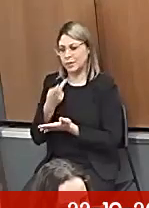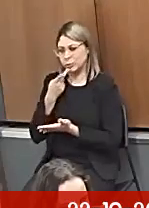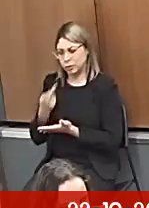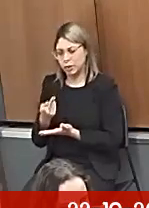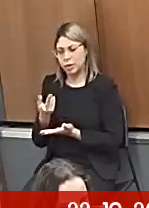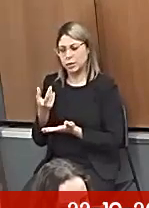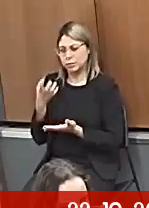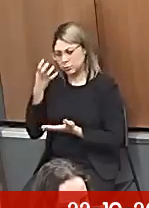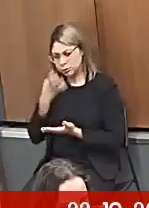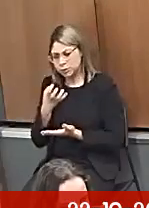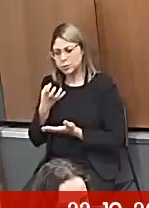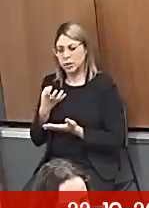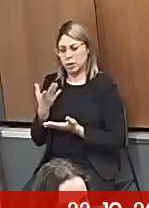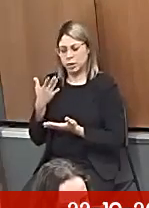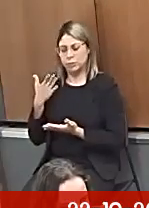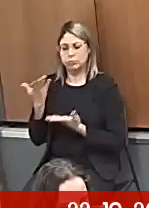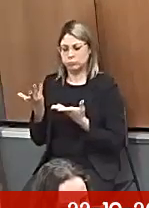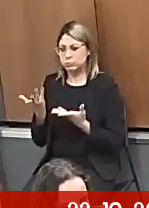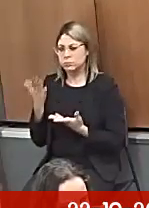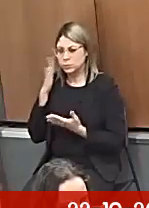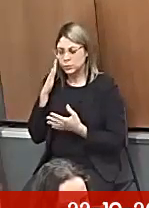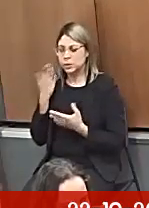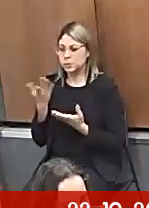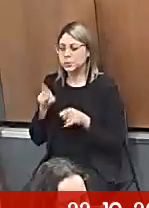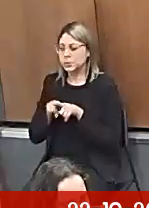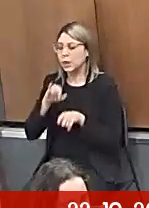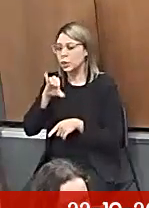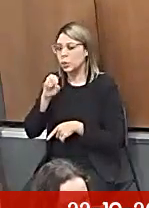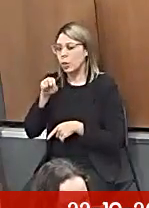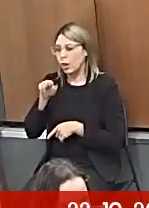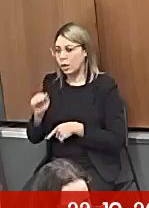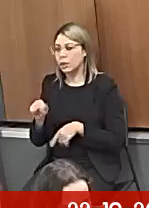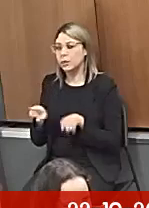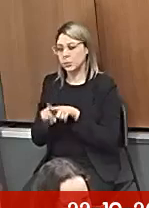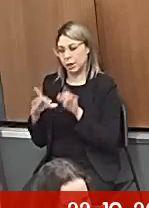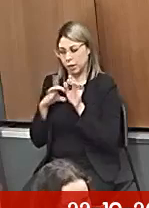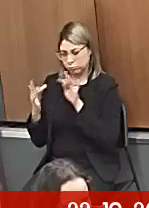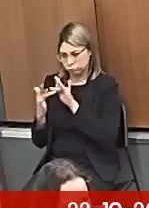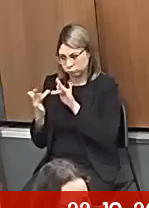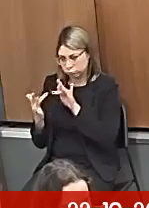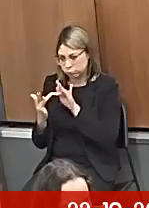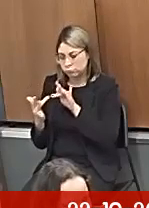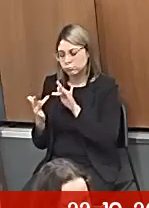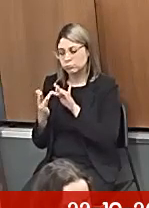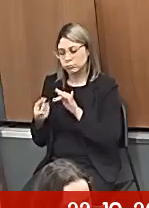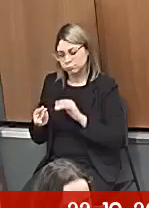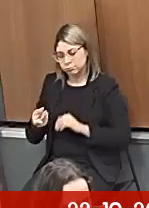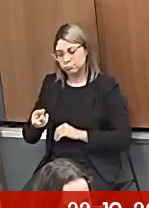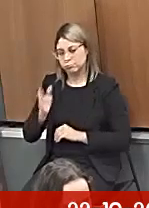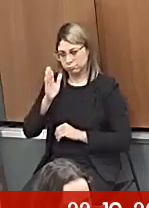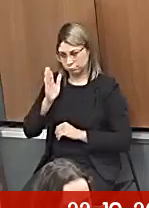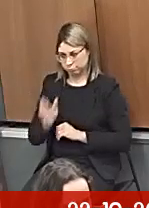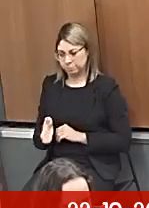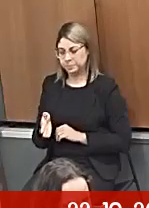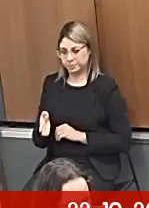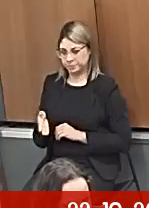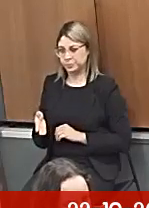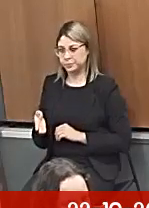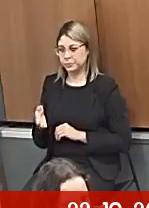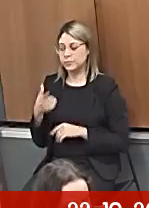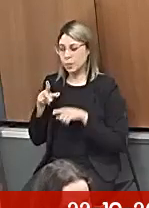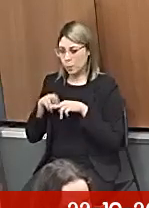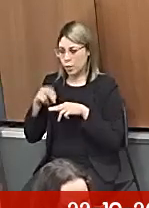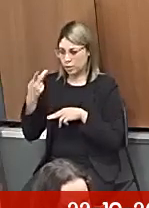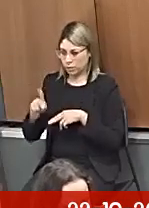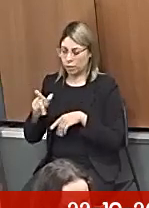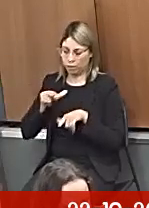muito própria. A Joana, que nós já temos também um contato longo da atuação dela na OAB, em